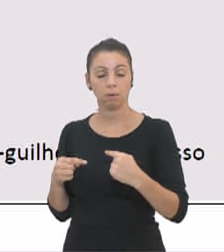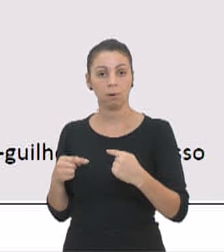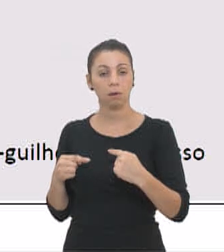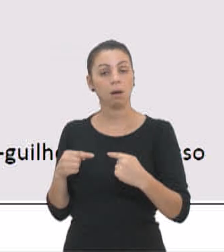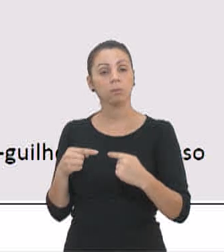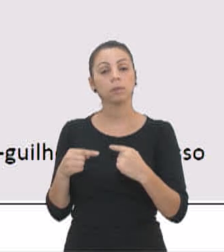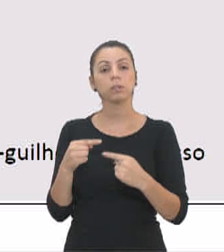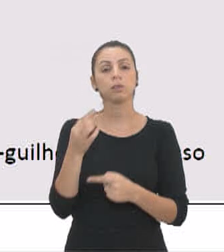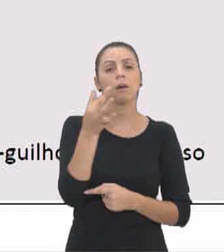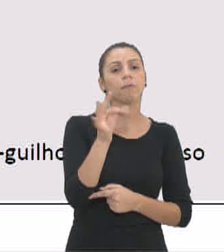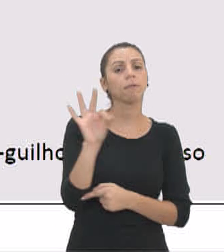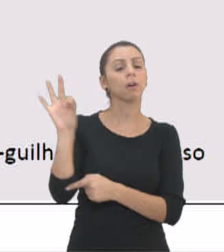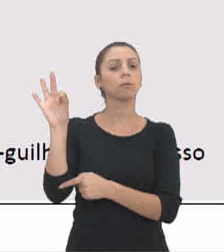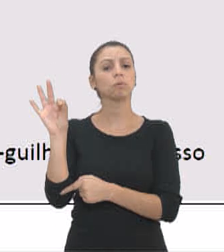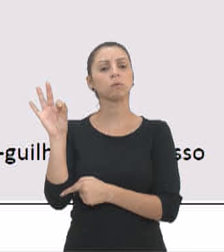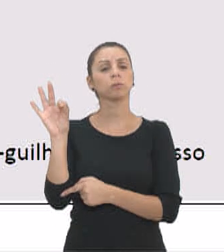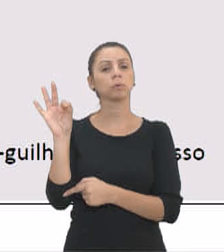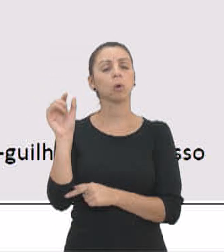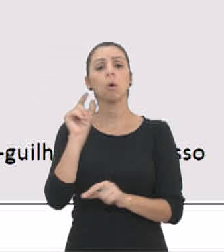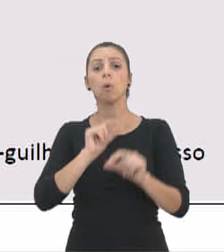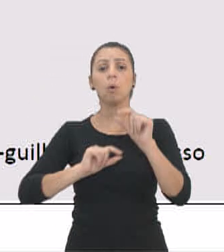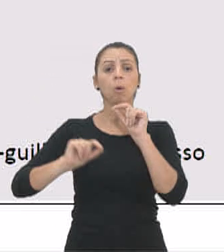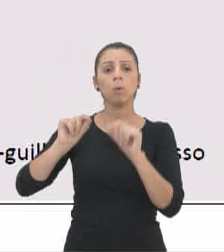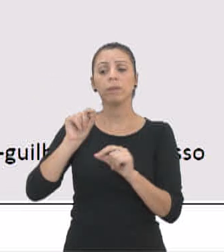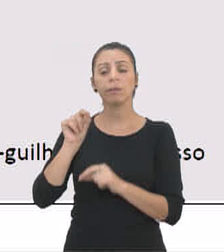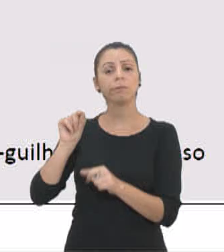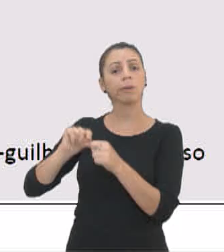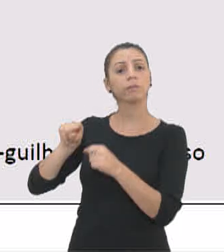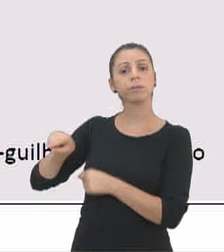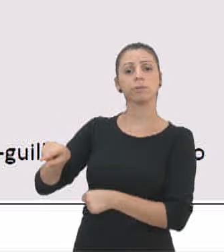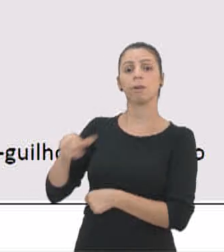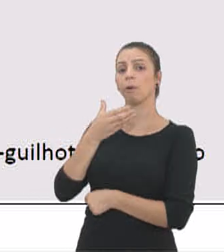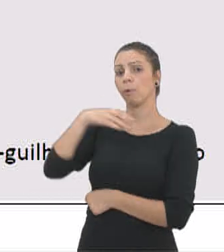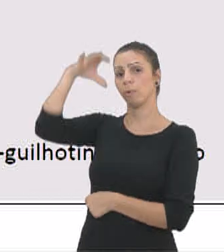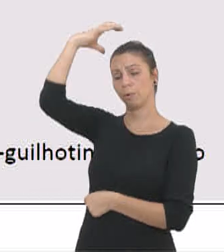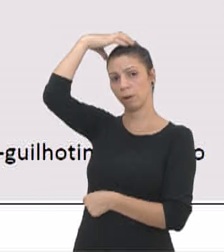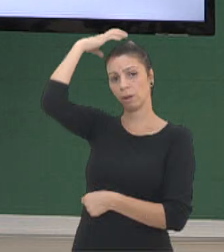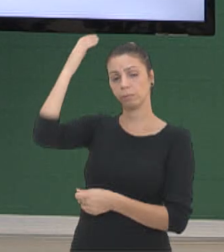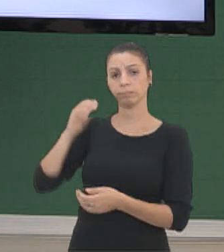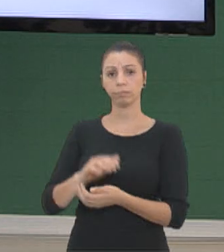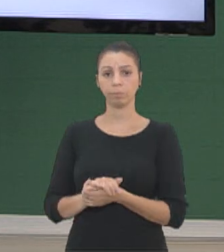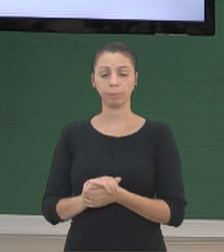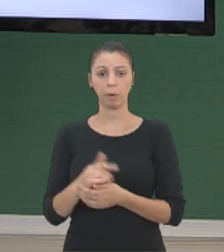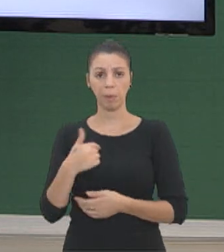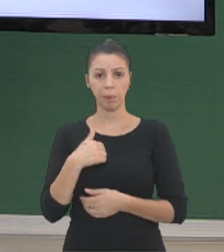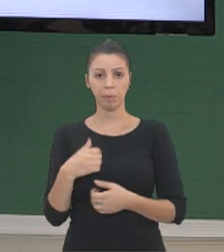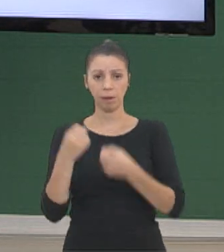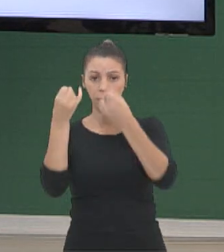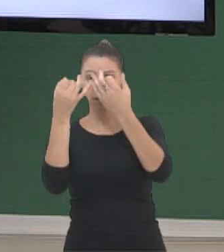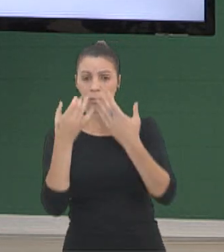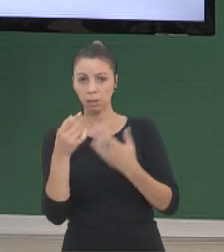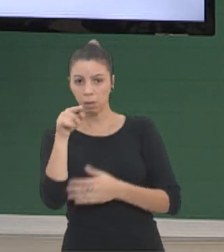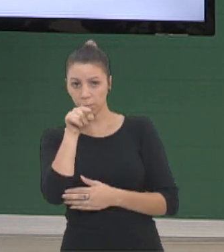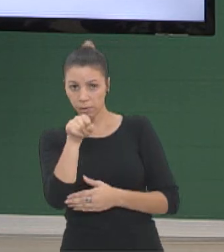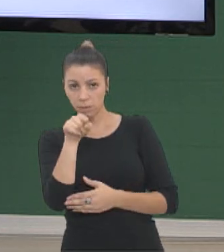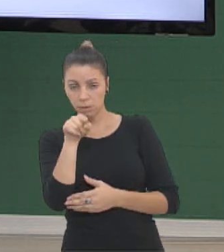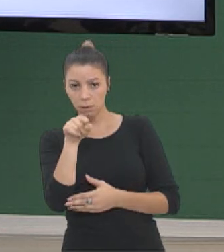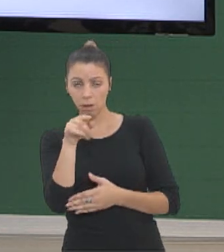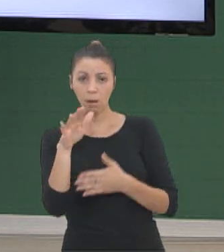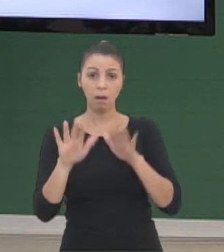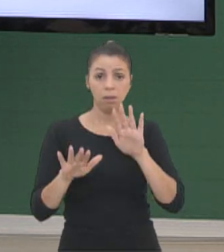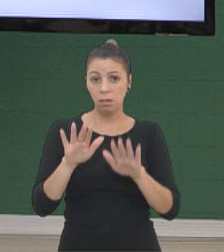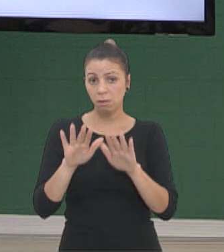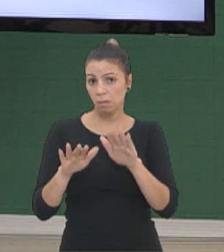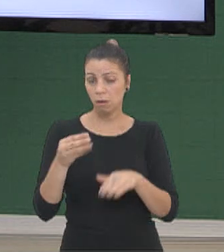francesa. O que nós vamos fazer com o rei, né? Eu tenho que explicar para você porque, de repente, você não teve a oportunidade ainda